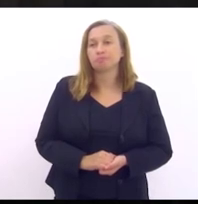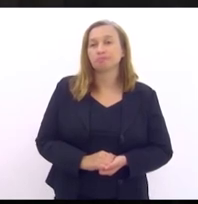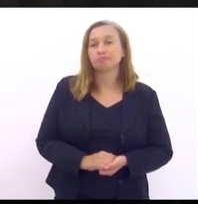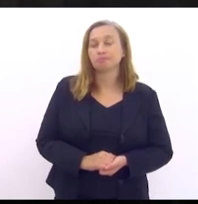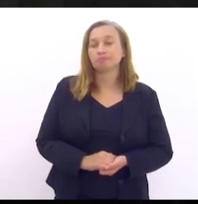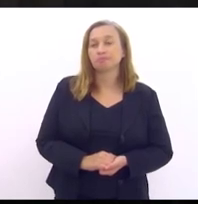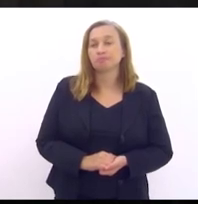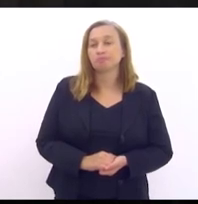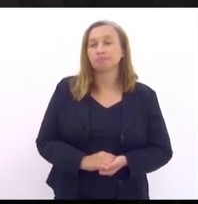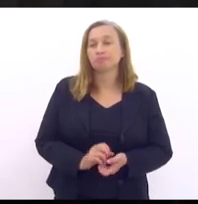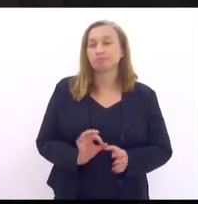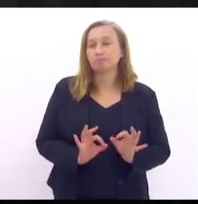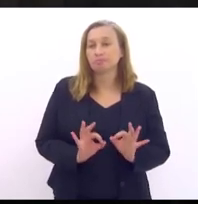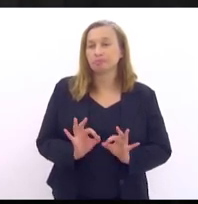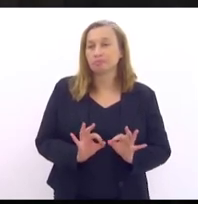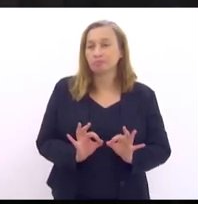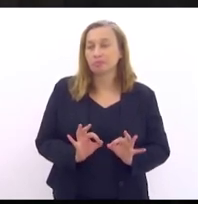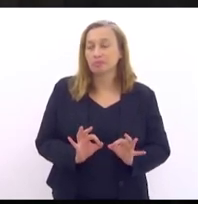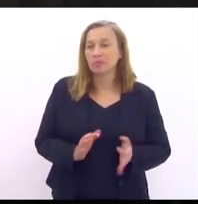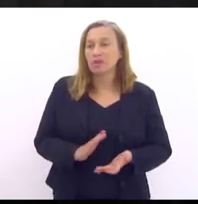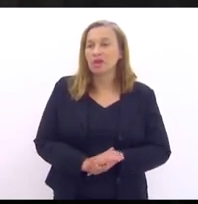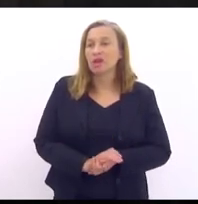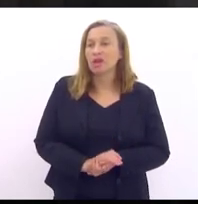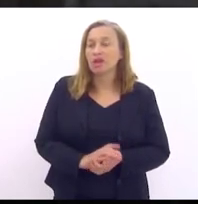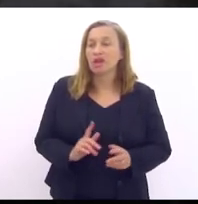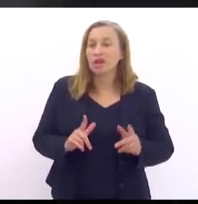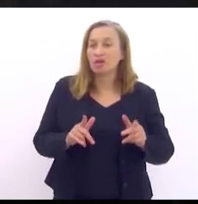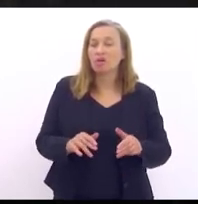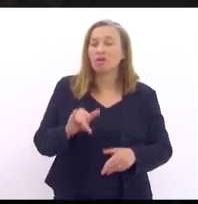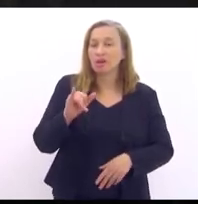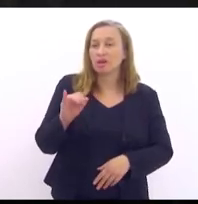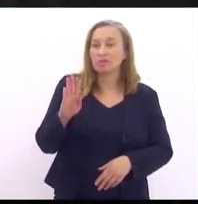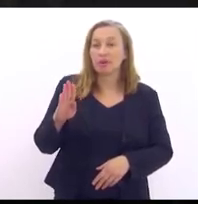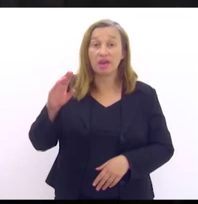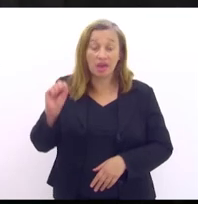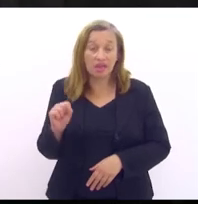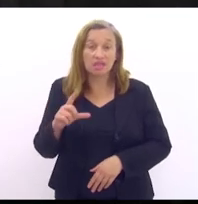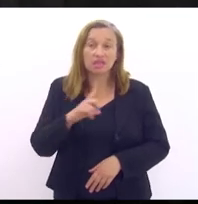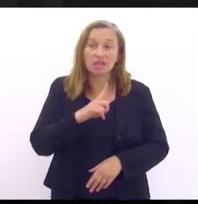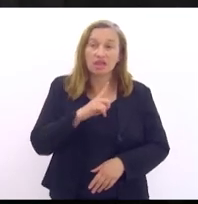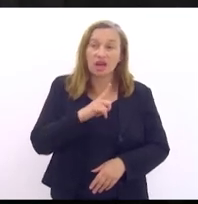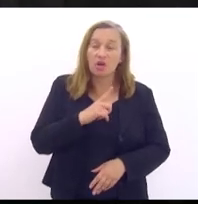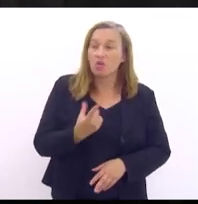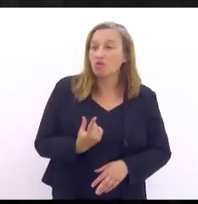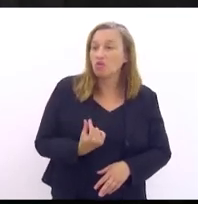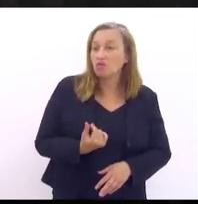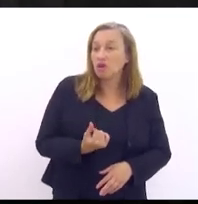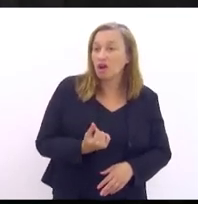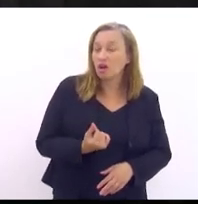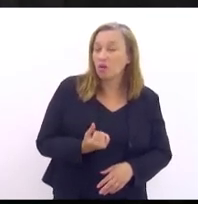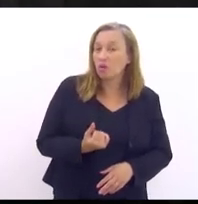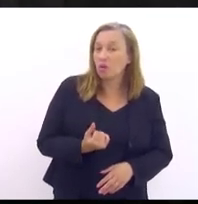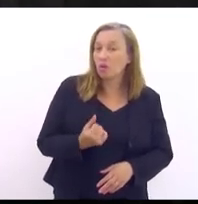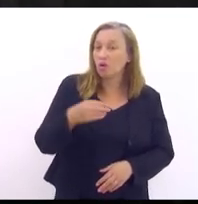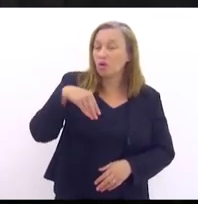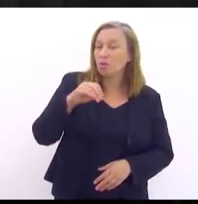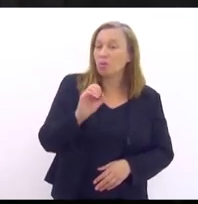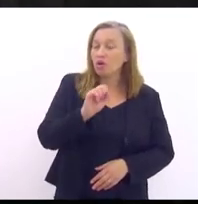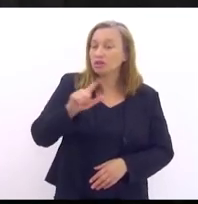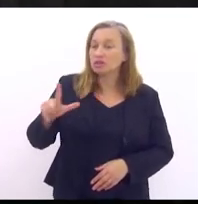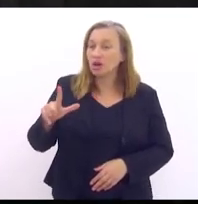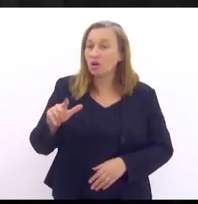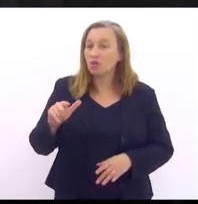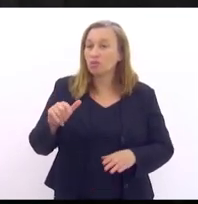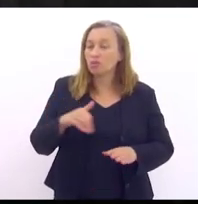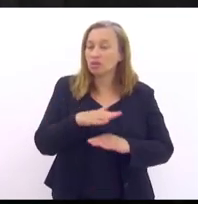Fazendo uma ilação, é como fosse igual o IBS. Vai ter uma alíquota modal para o Brasil